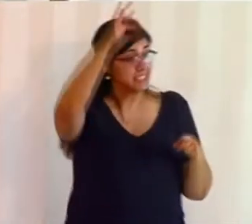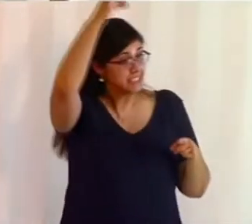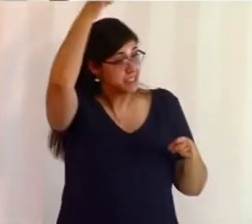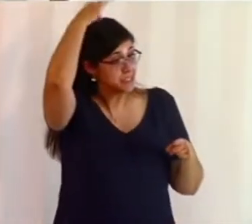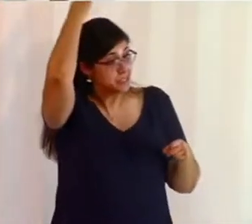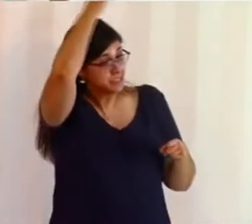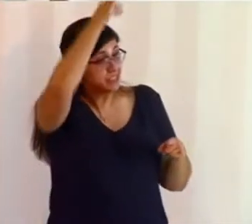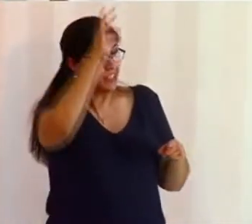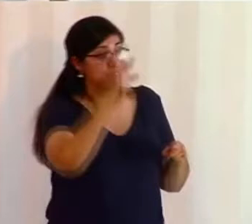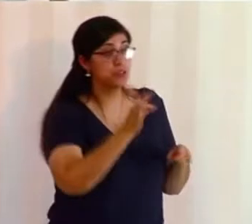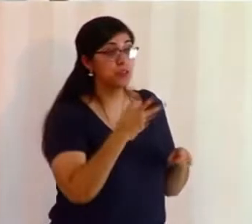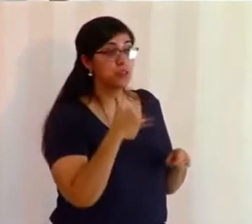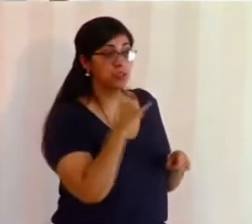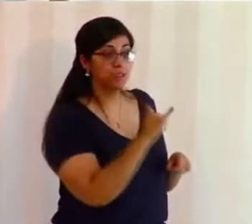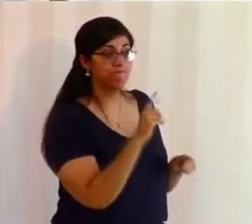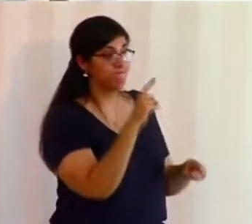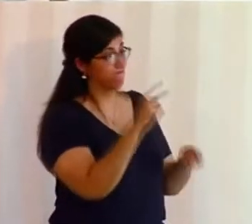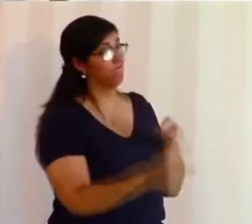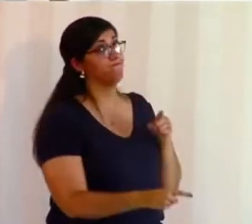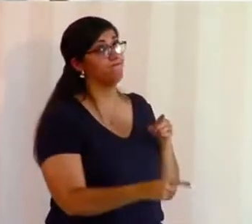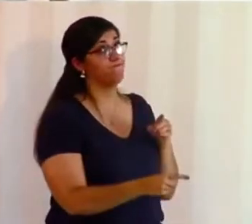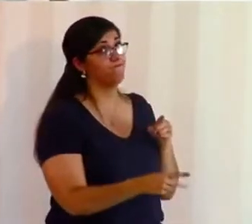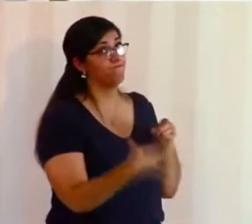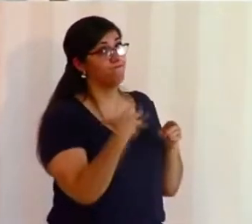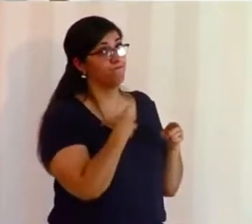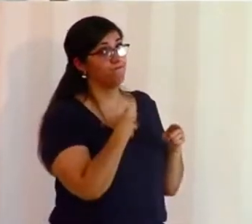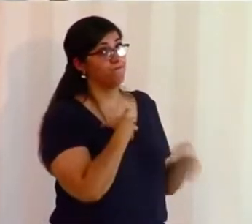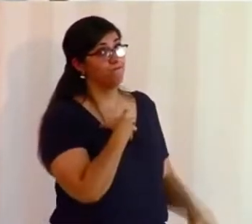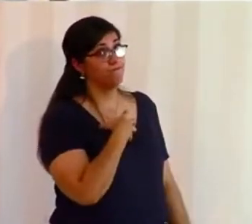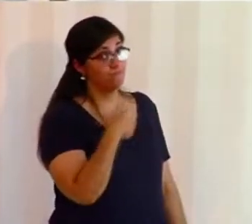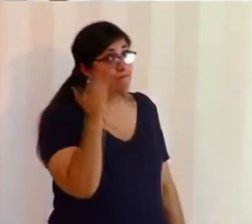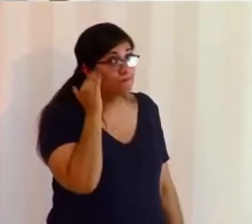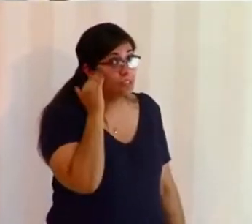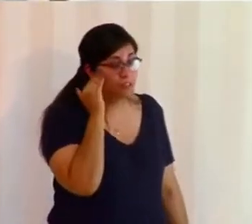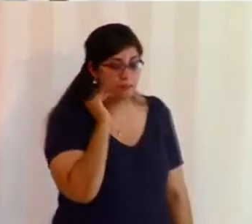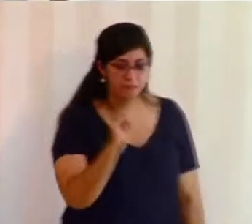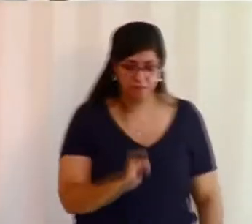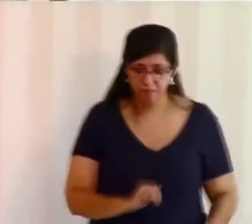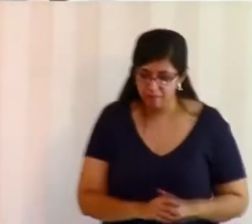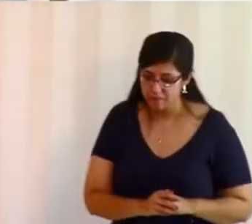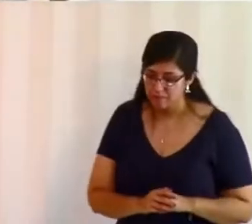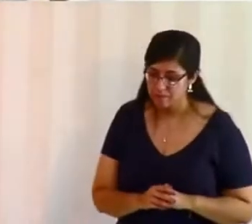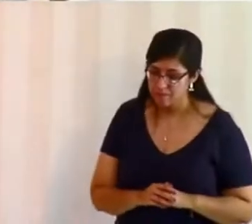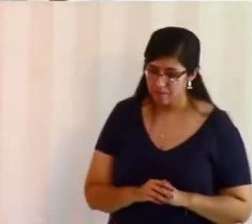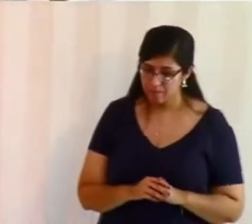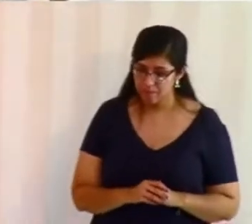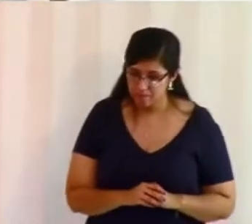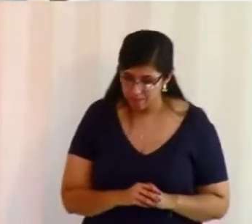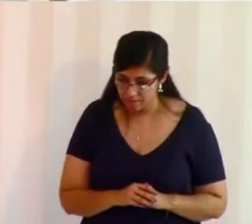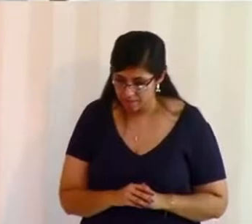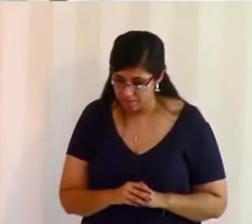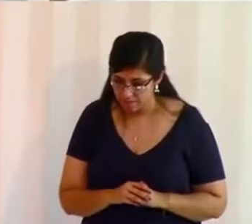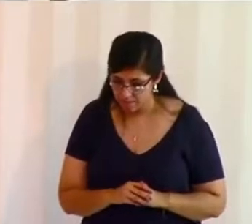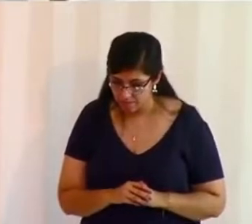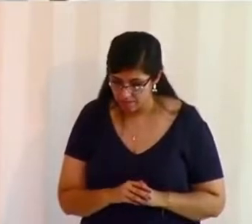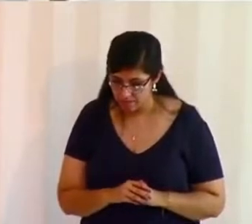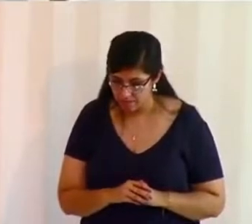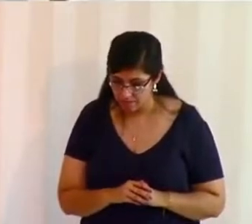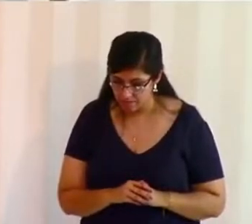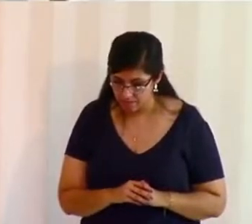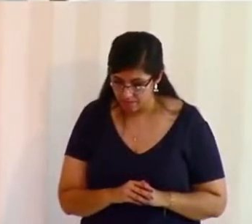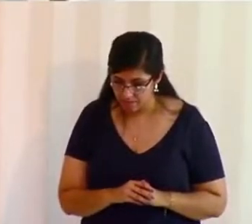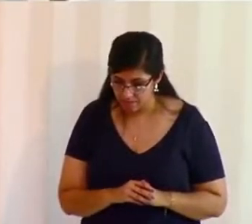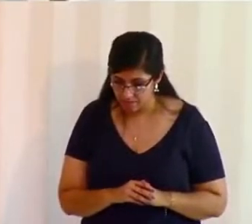Espírito Santo de pregar a palavra na Ásia. Então agora eles vão defrontar Mísia, tentam ir para outro local,